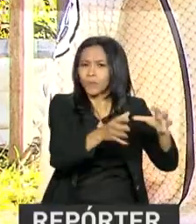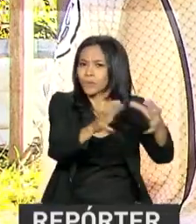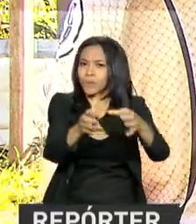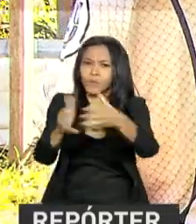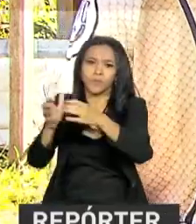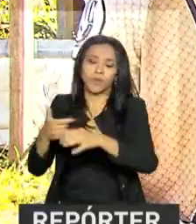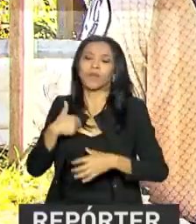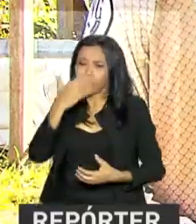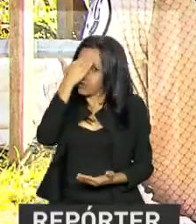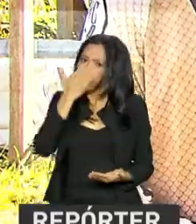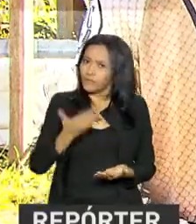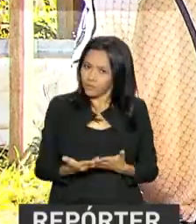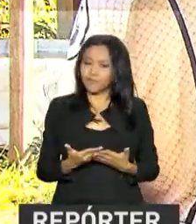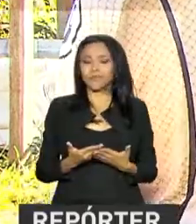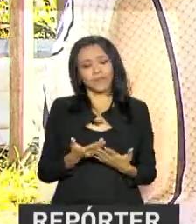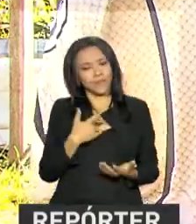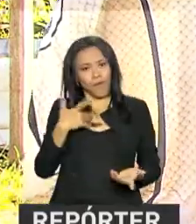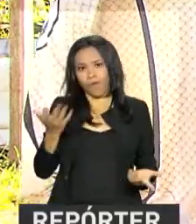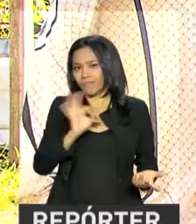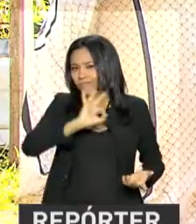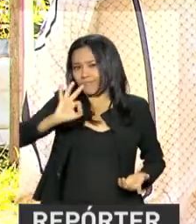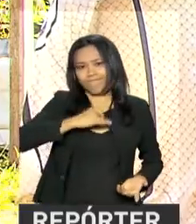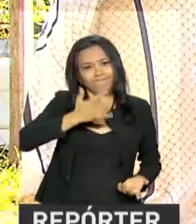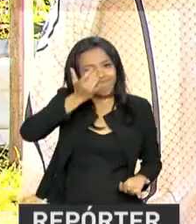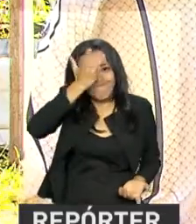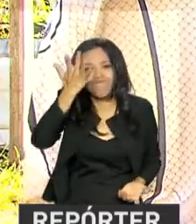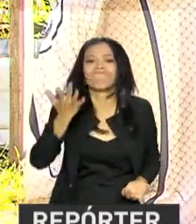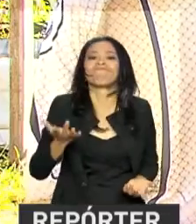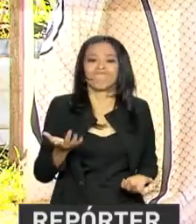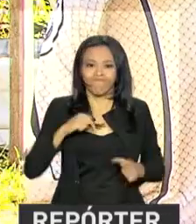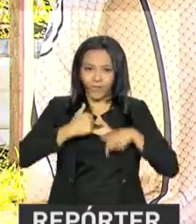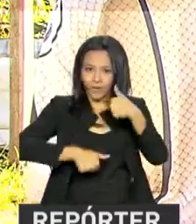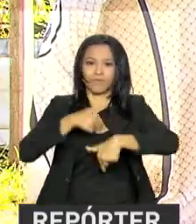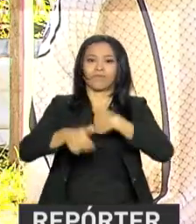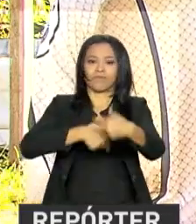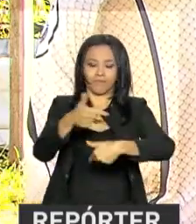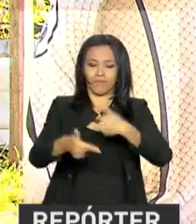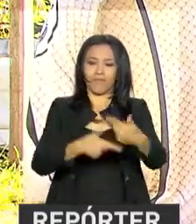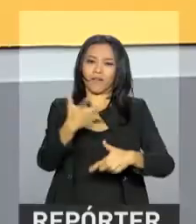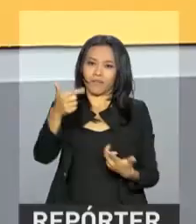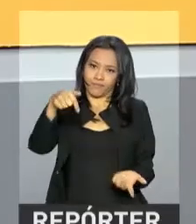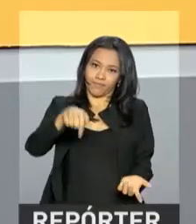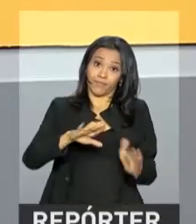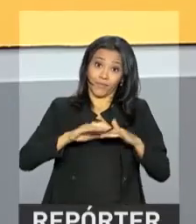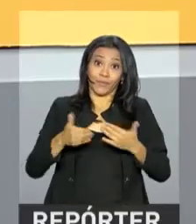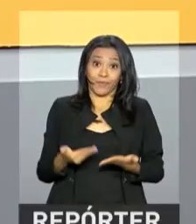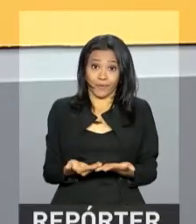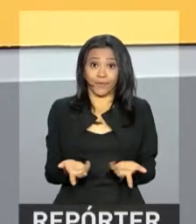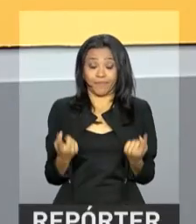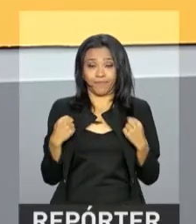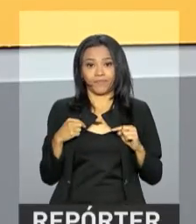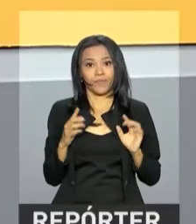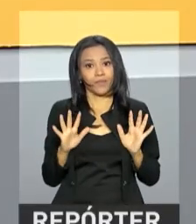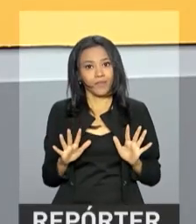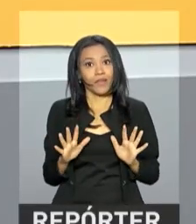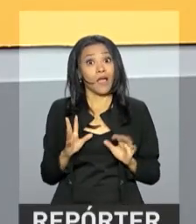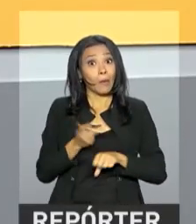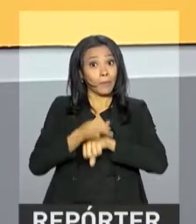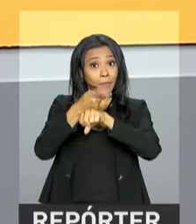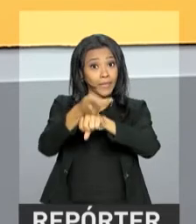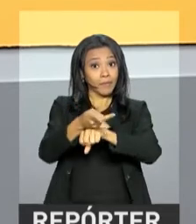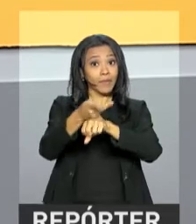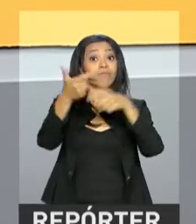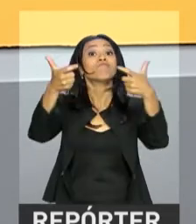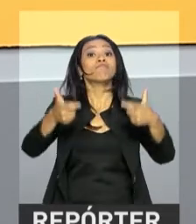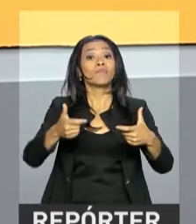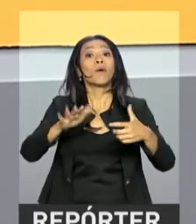então acredito que facilitou bastante o nosso trabalho aqui como escola e olha a premiação vai ser